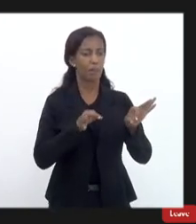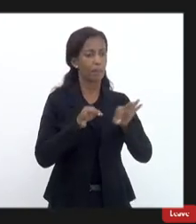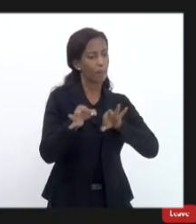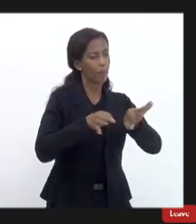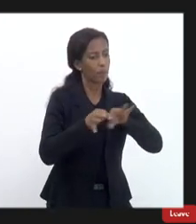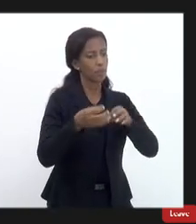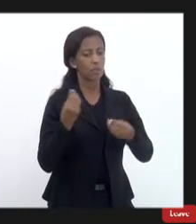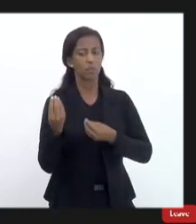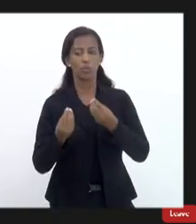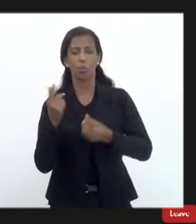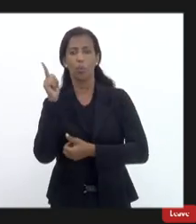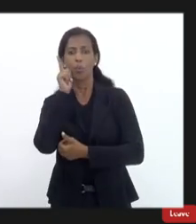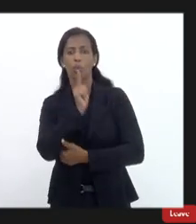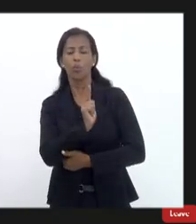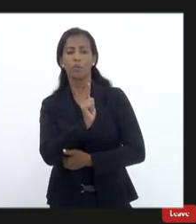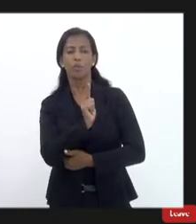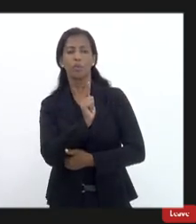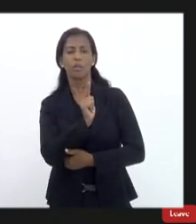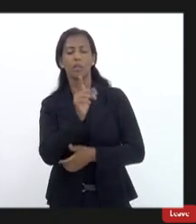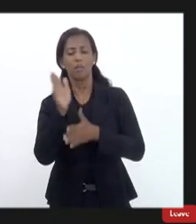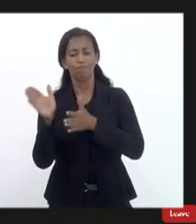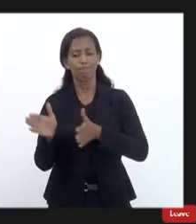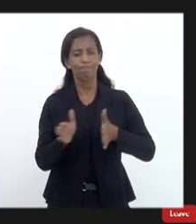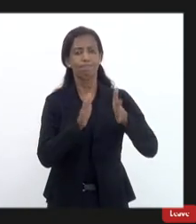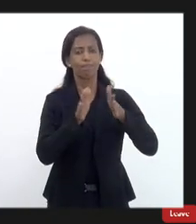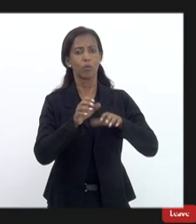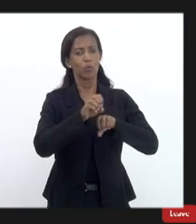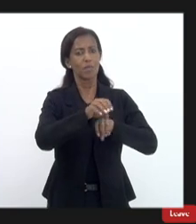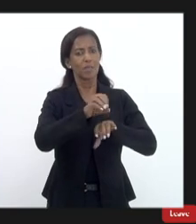como lidar com o rombo educacional que a pandemia nos colocou, né?